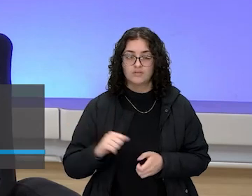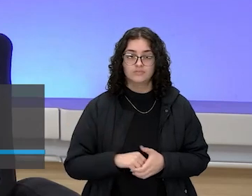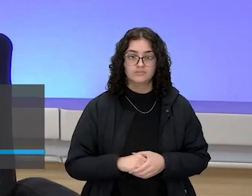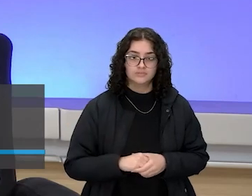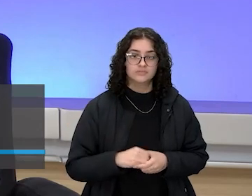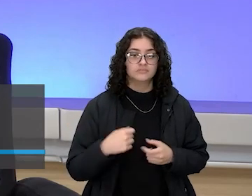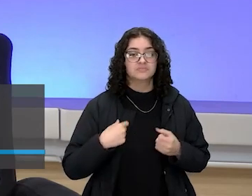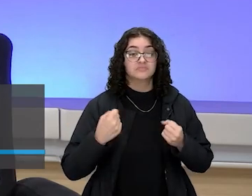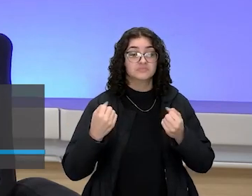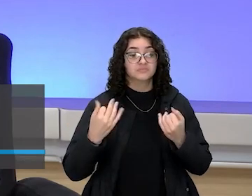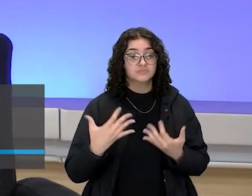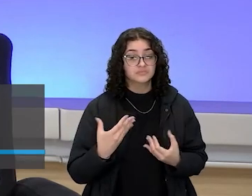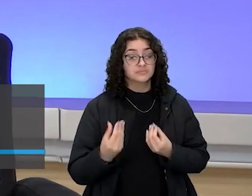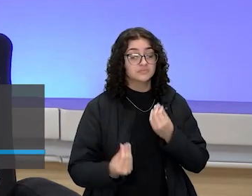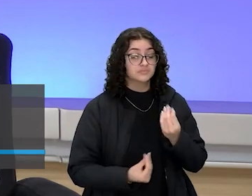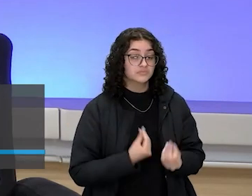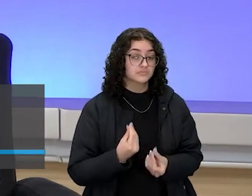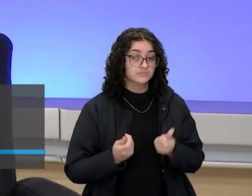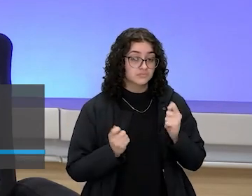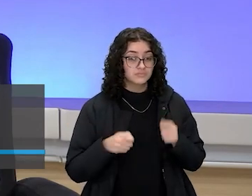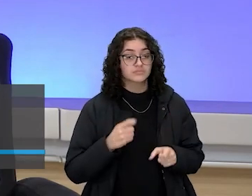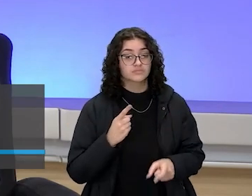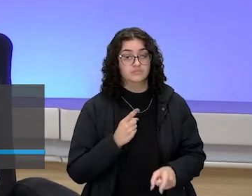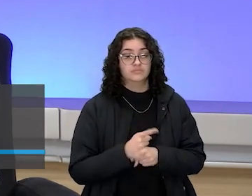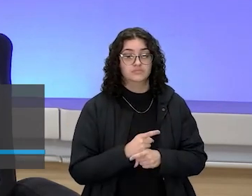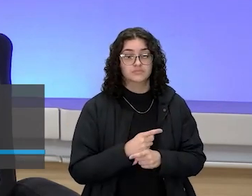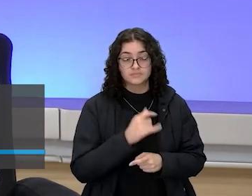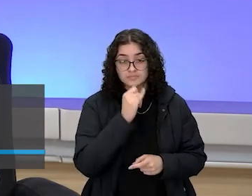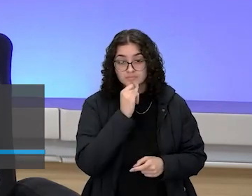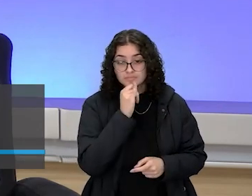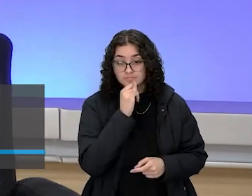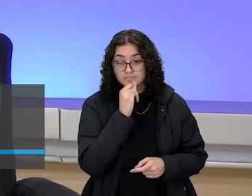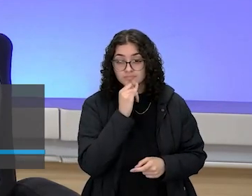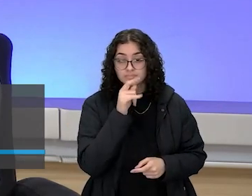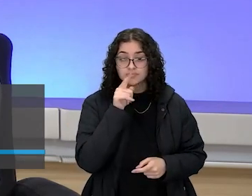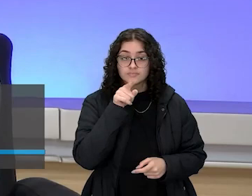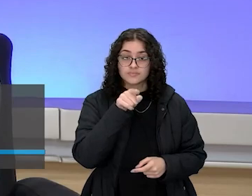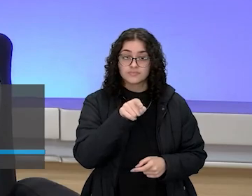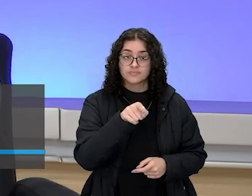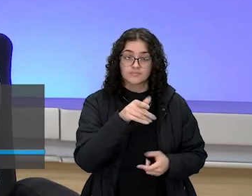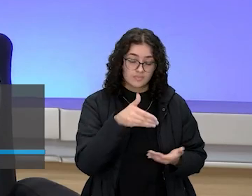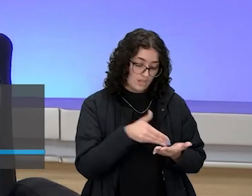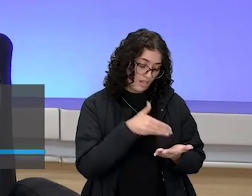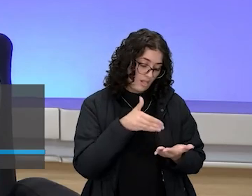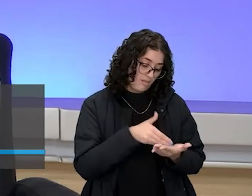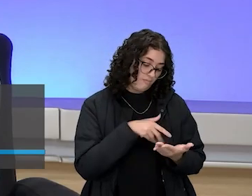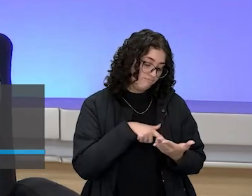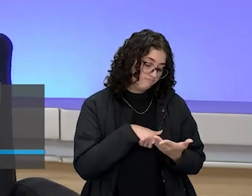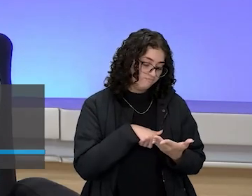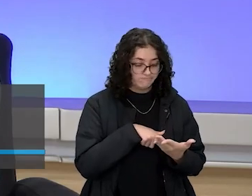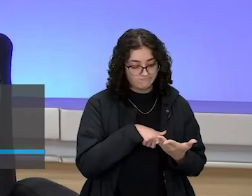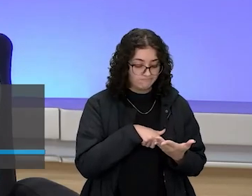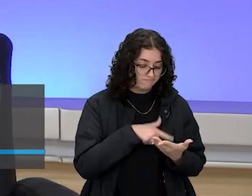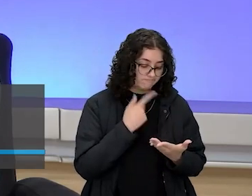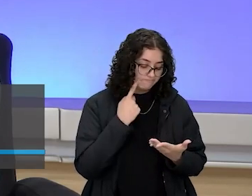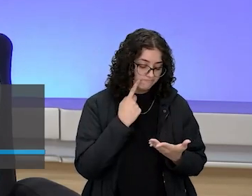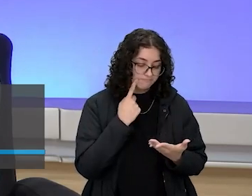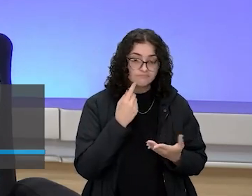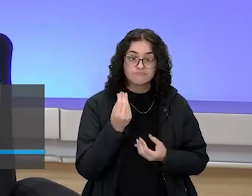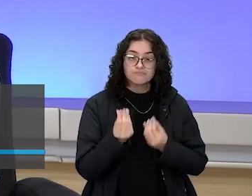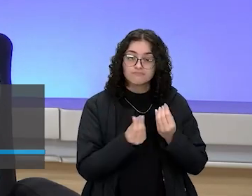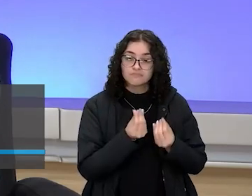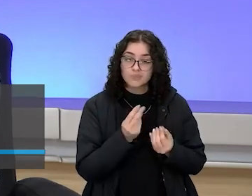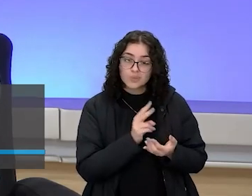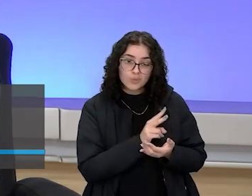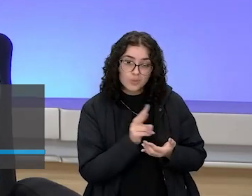eu tô falando aí como eles podem ser encontrados. Então, se você, por acaso, pega um livro didático e se depara com esse